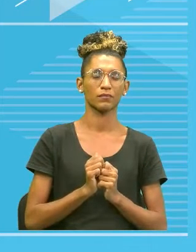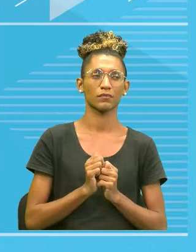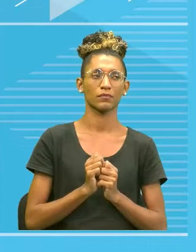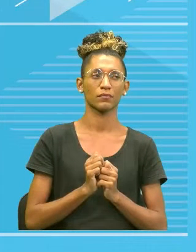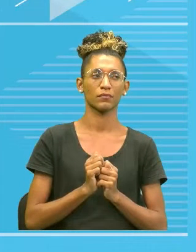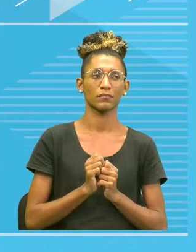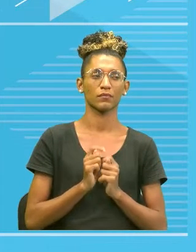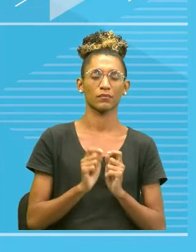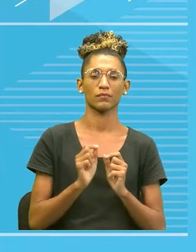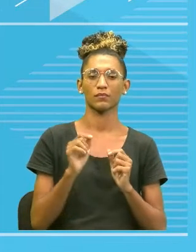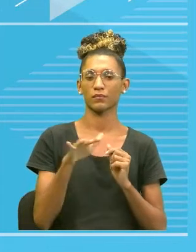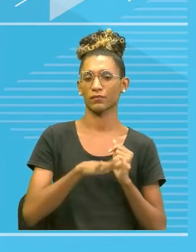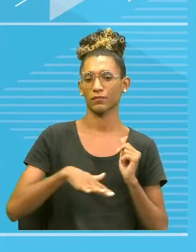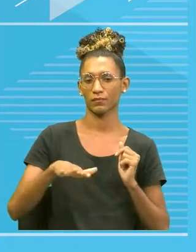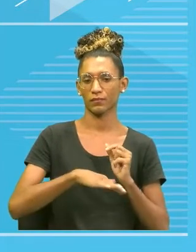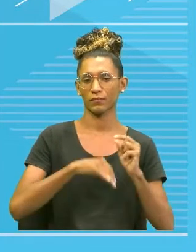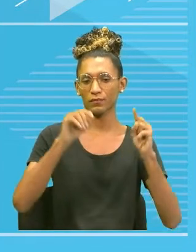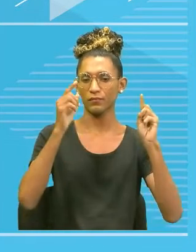essa região aqui, ó.